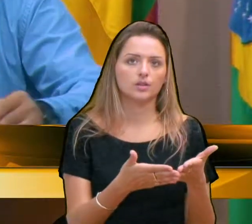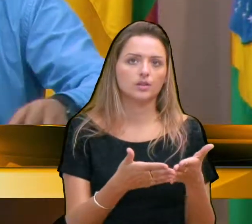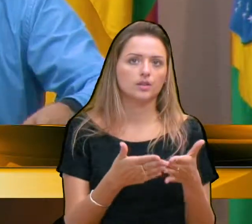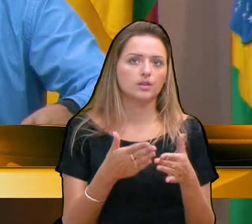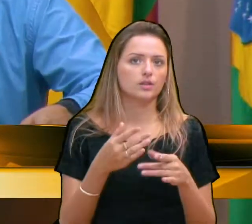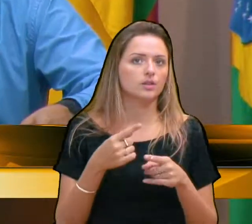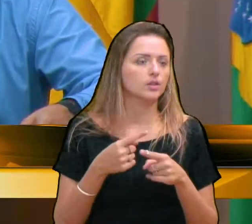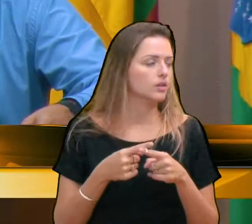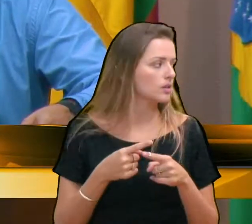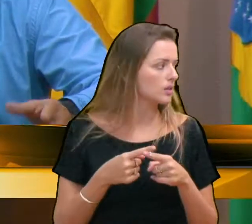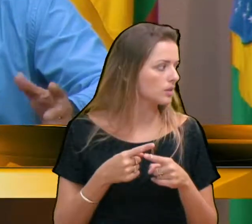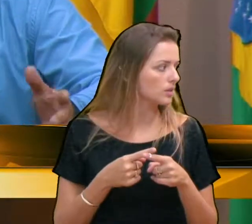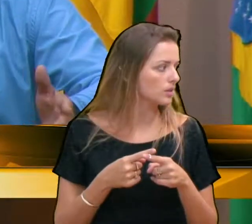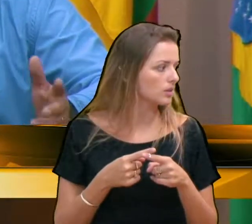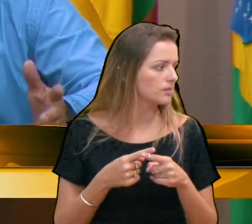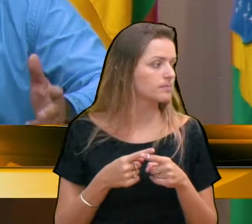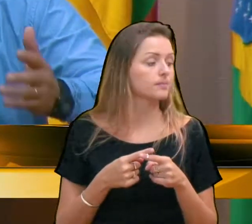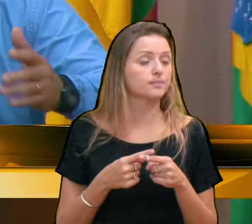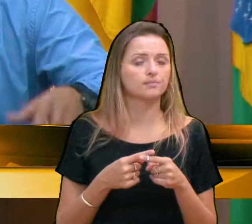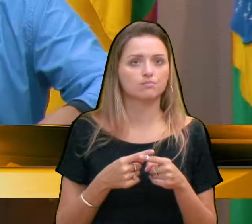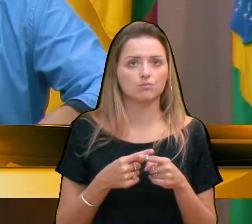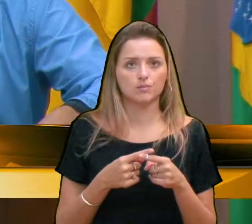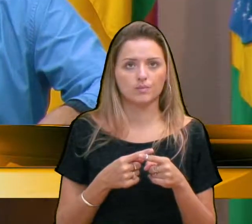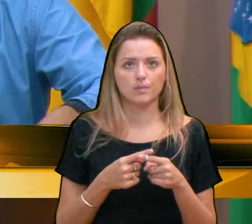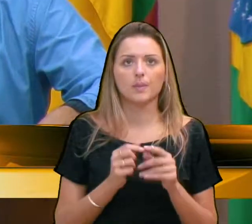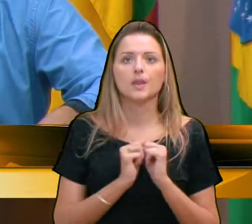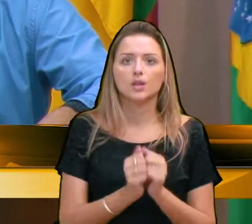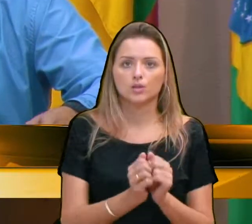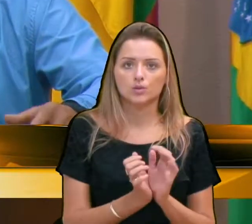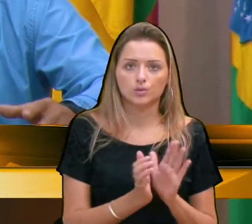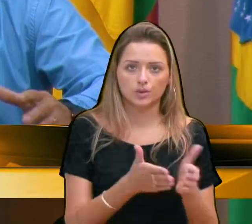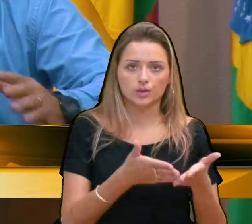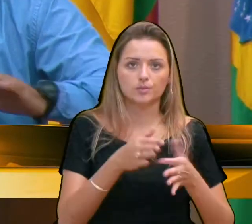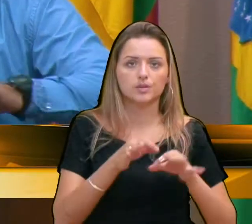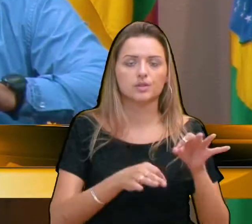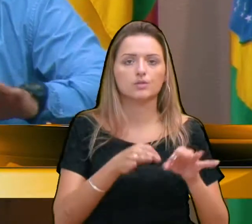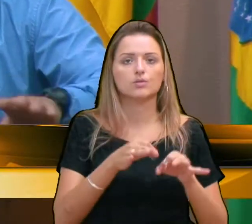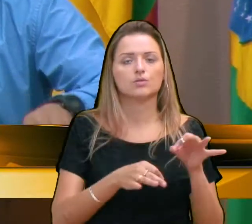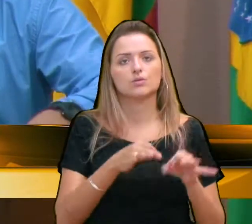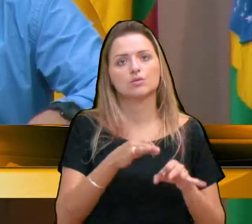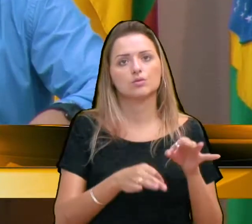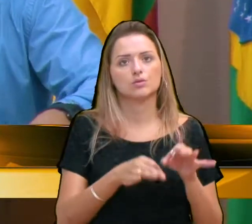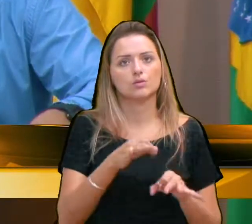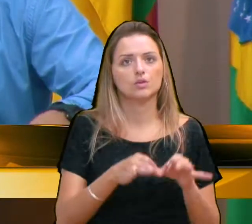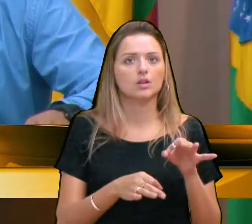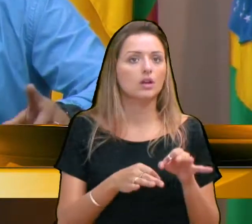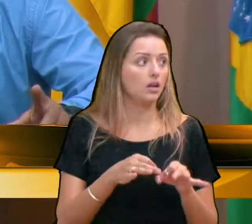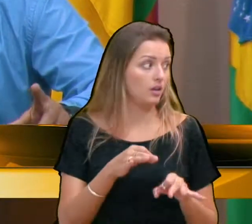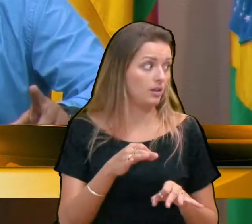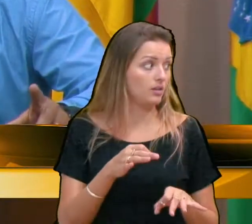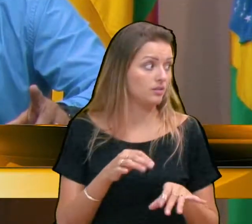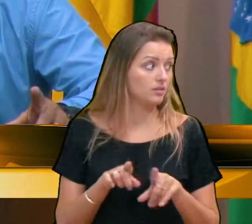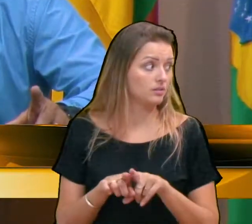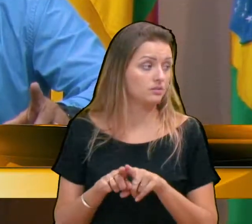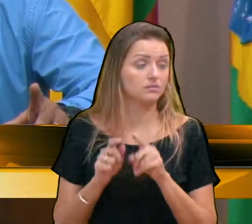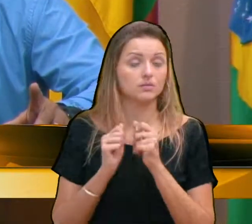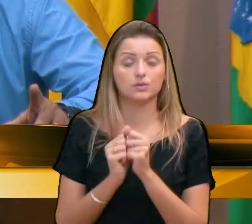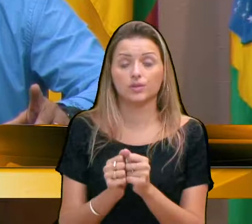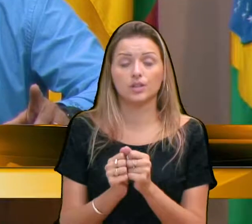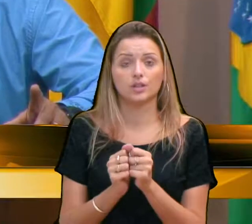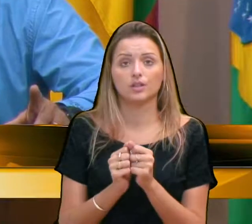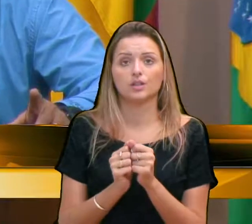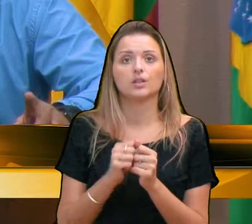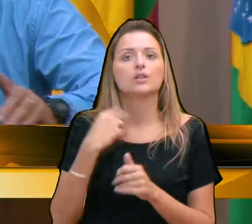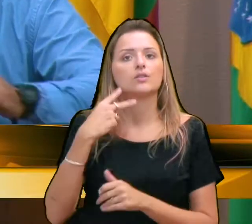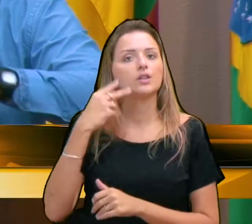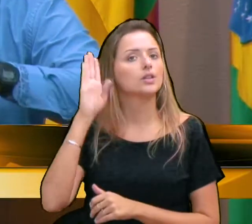ver nas próximas reuniões que não feche junto com a Comissão de Justiça, que assim tivemos que se dividir, que foi deixar o vereador